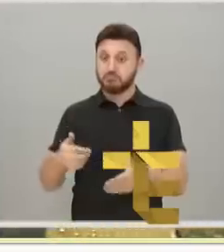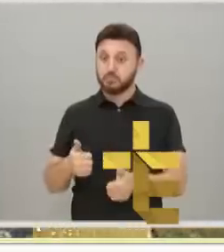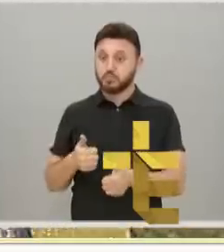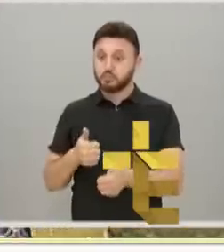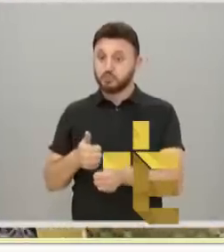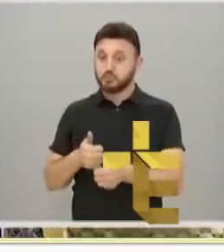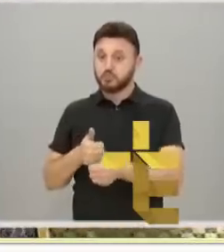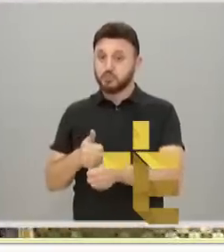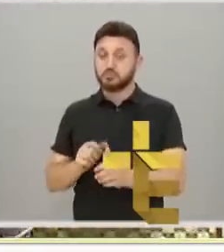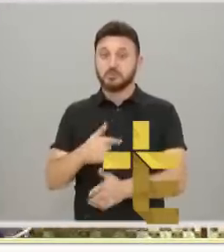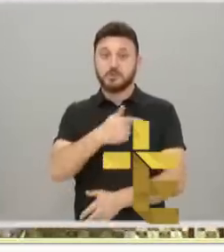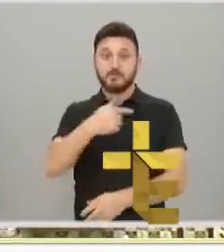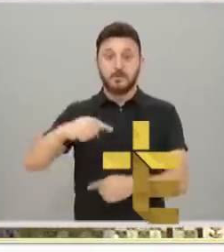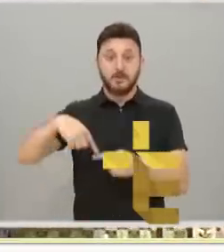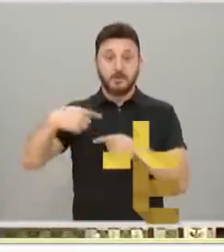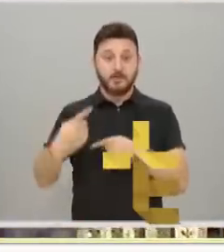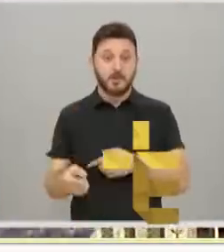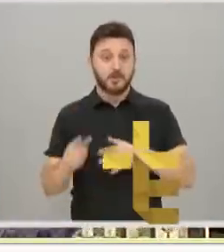Semana que vem,